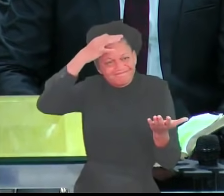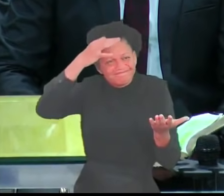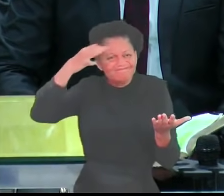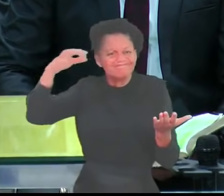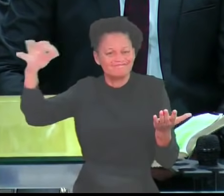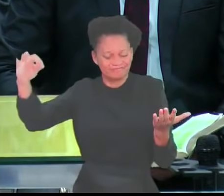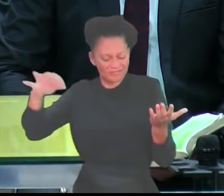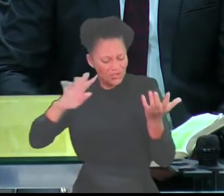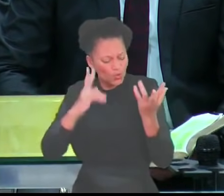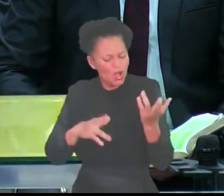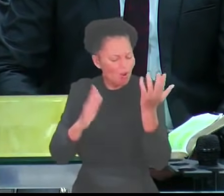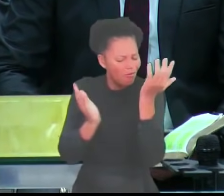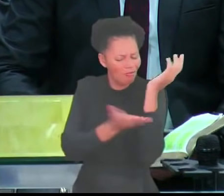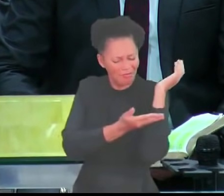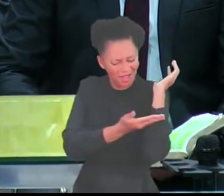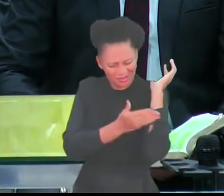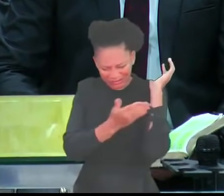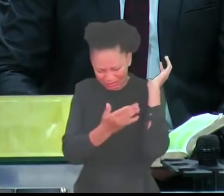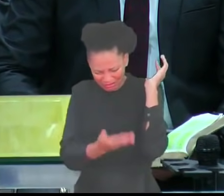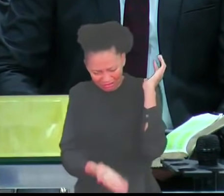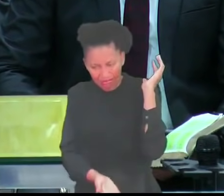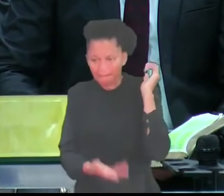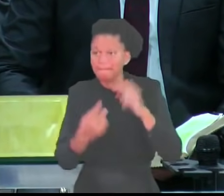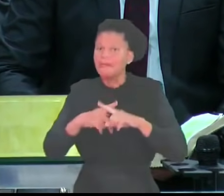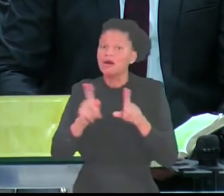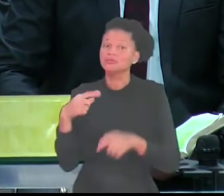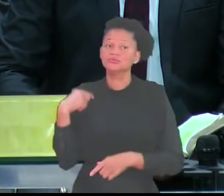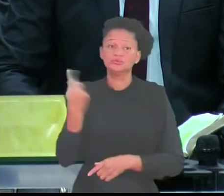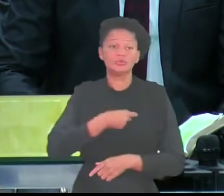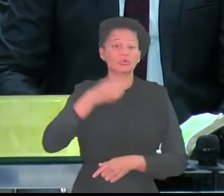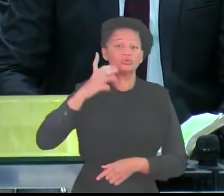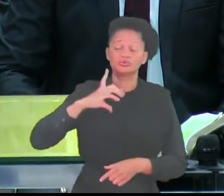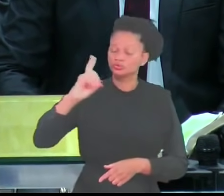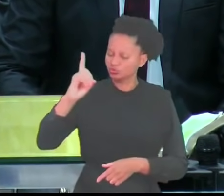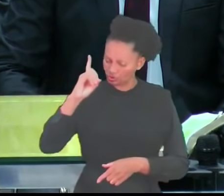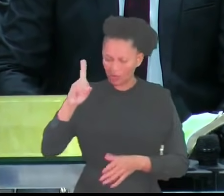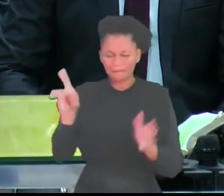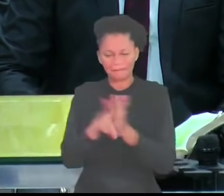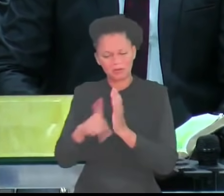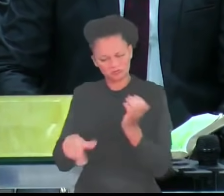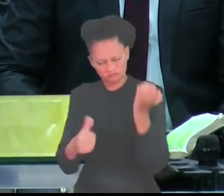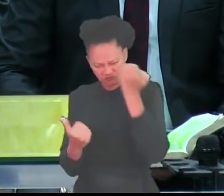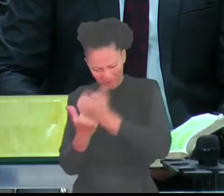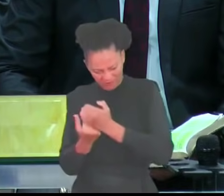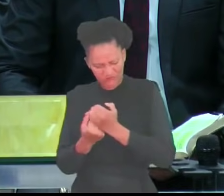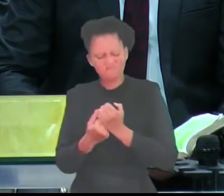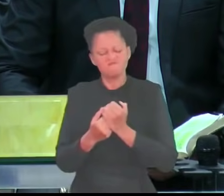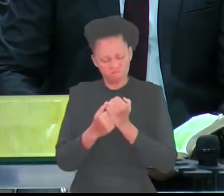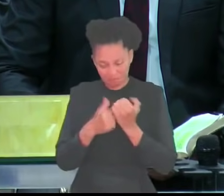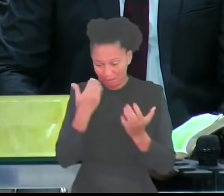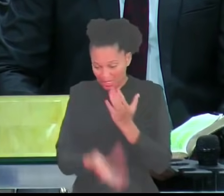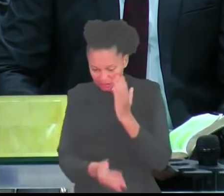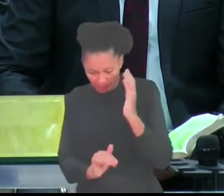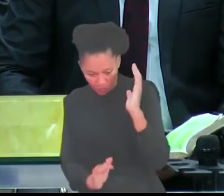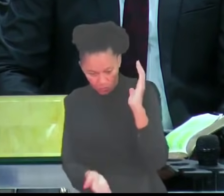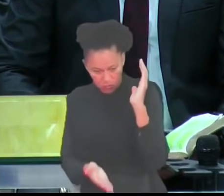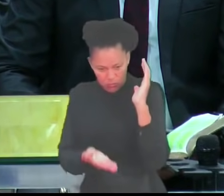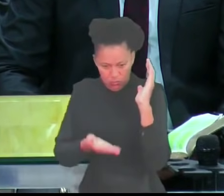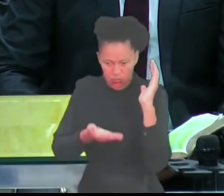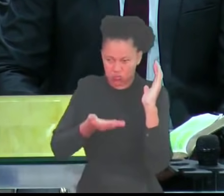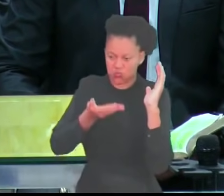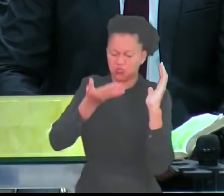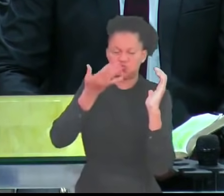perderam o ferro do machado. Mas o nosso Deus é o Deus de Eliseu. Ele faz o machado subir contra as leis